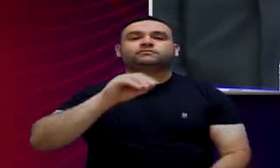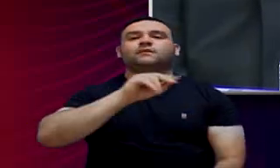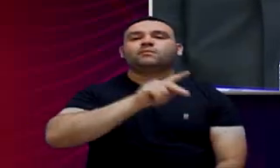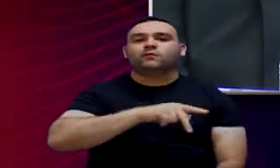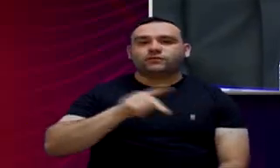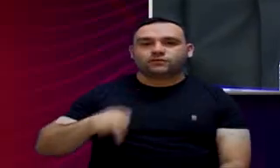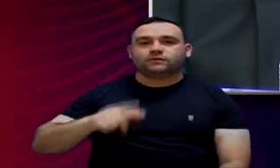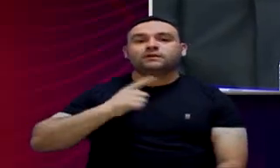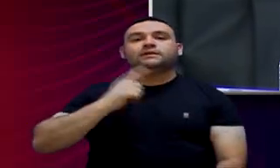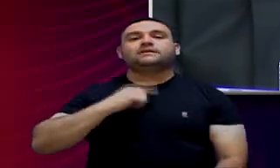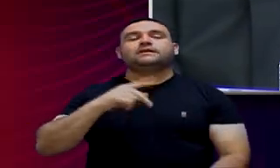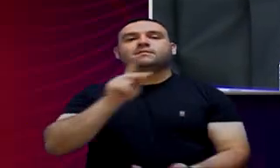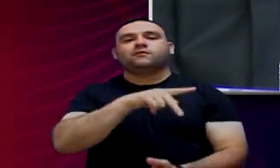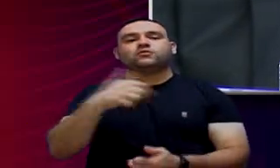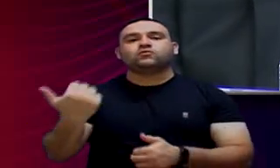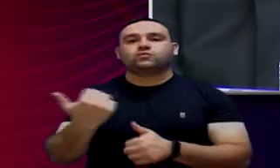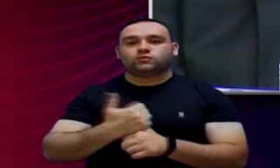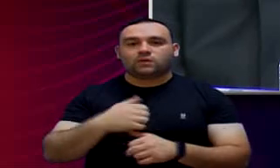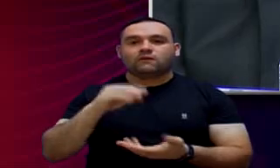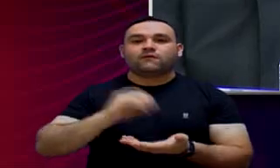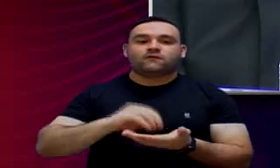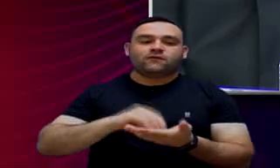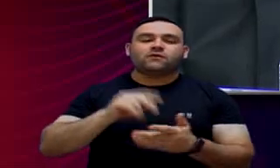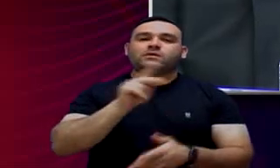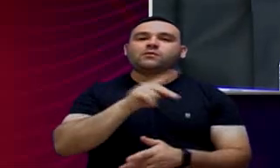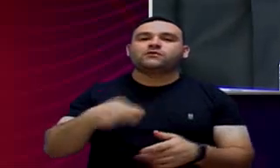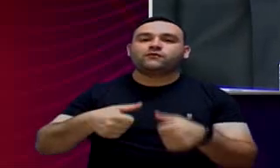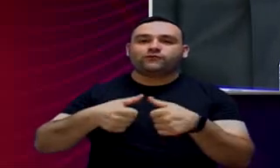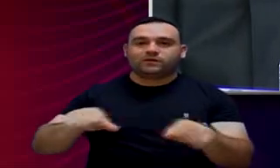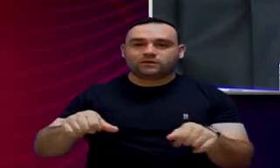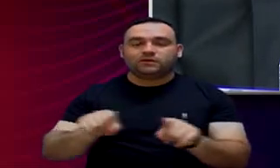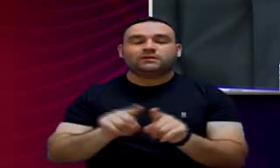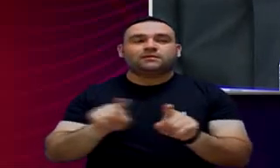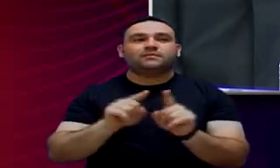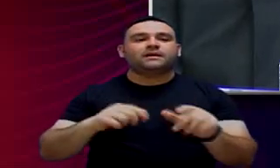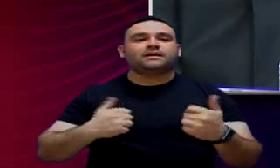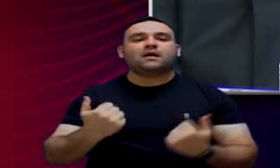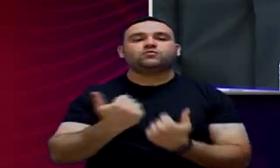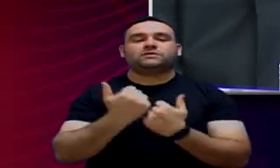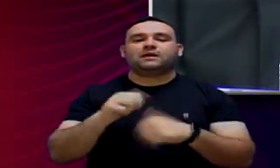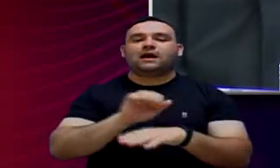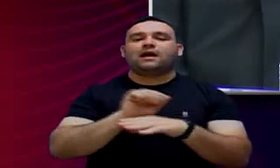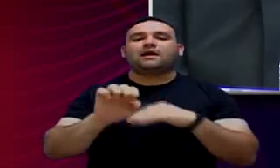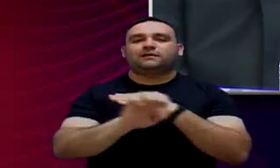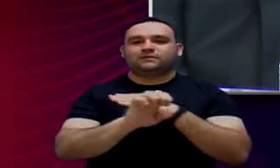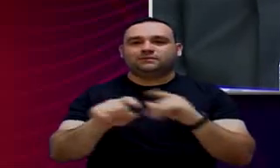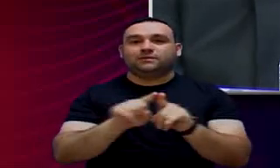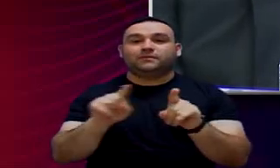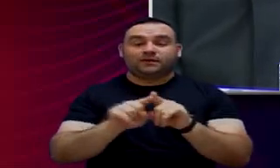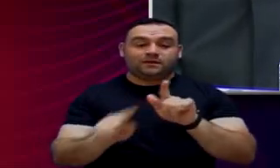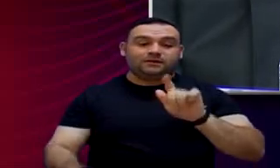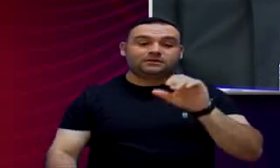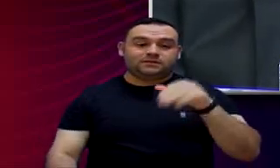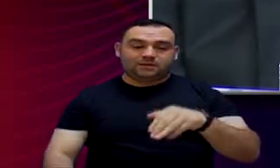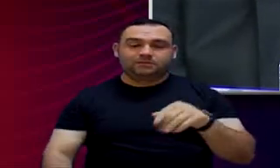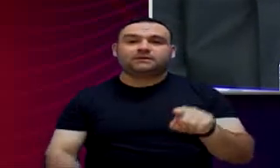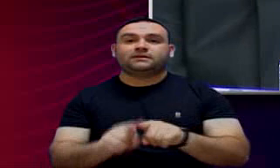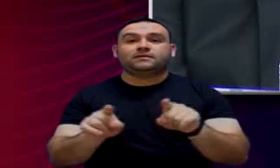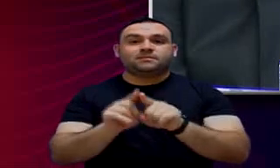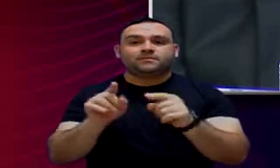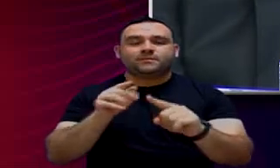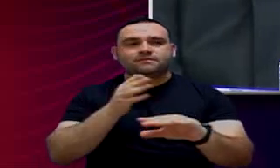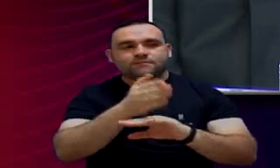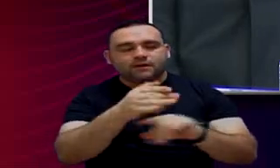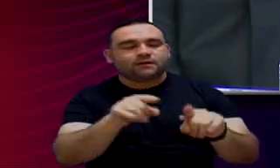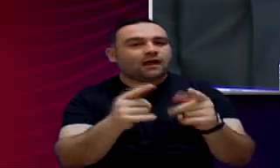tem professor eventual falta professora efetiva auxiliar de educação nós caminhamos para guarda civil municipal o cenário